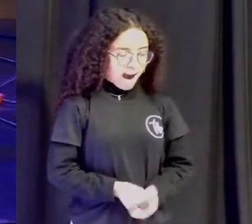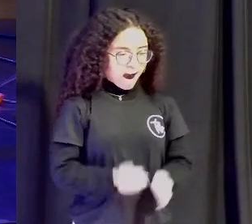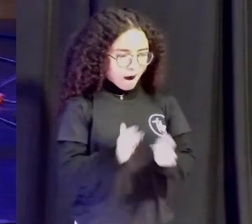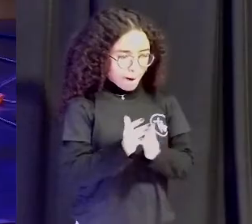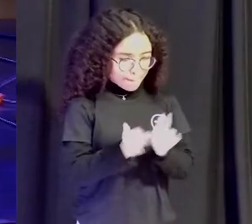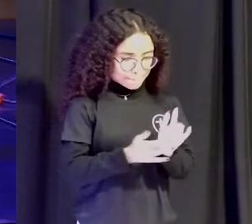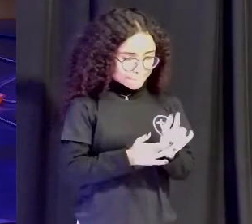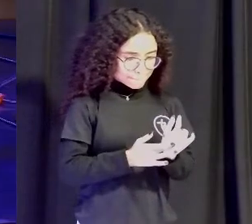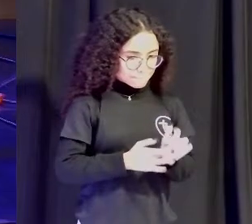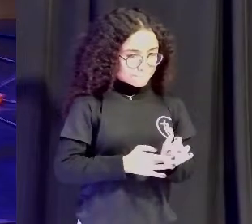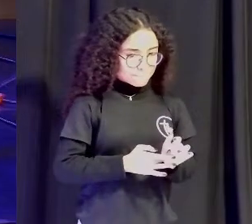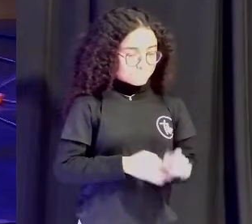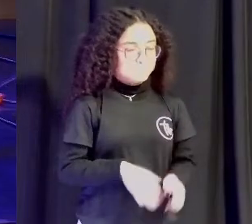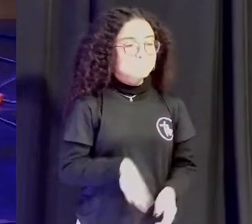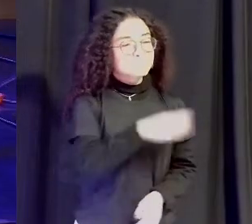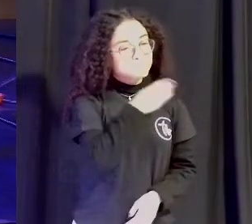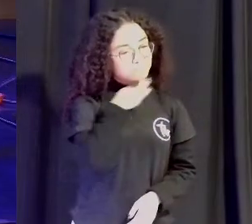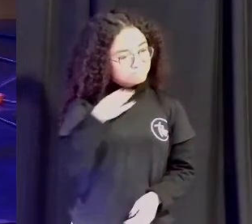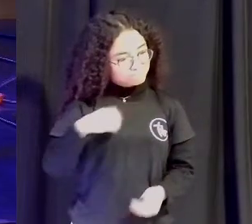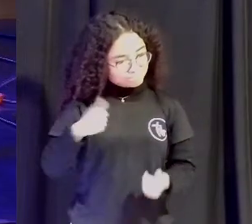Jesus morreu por nós.